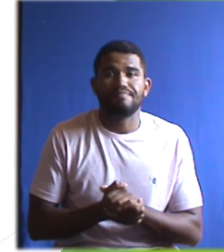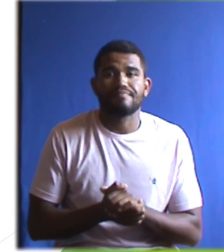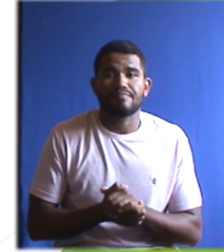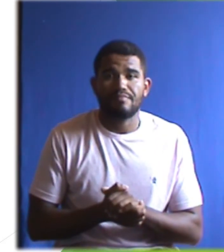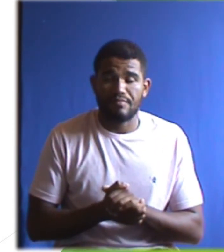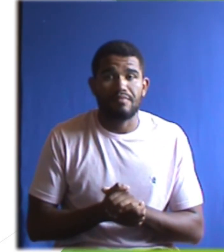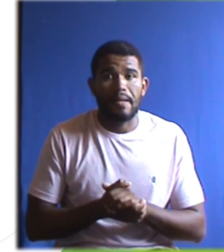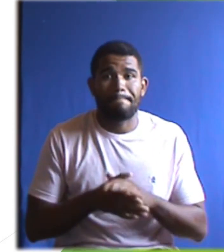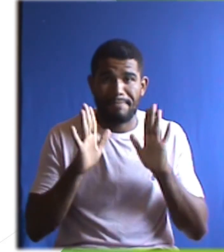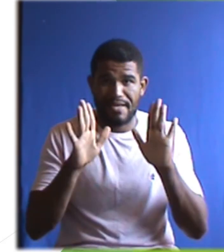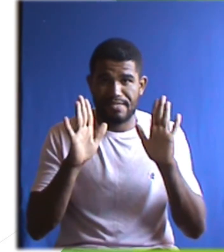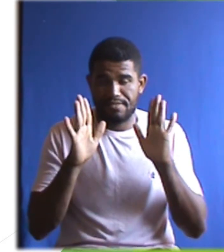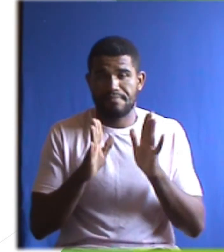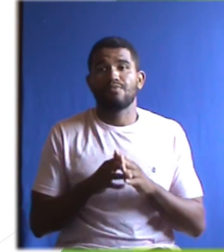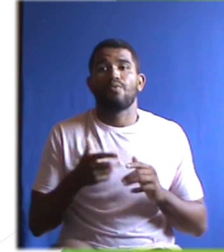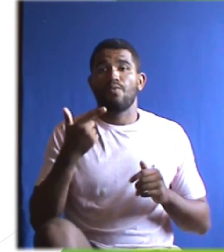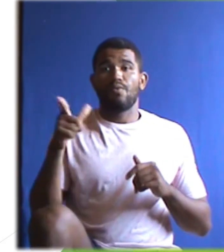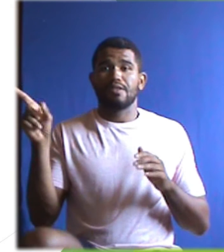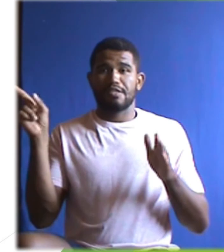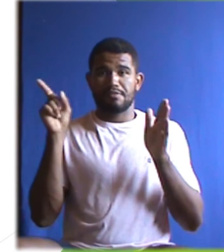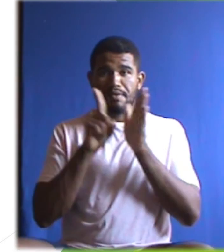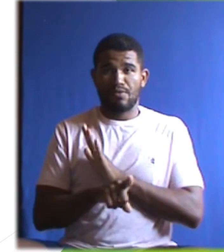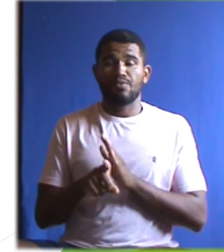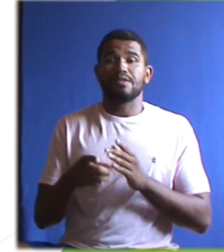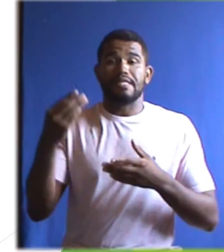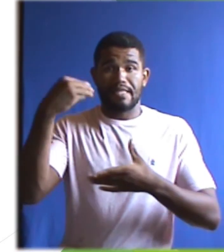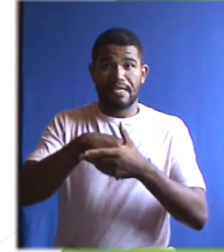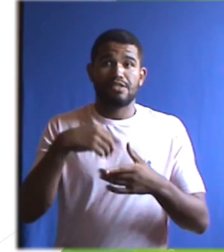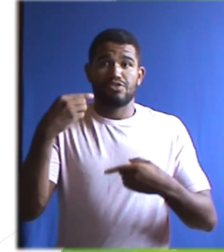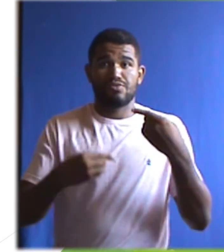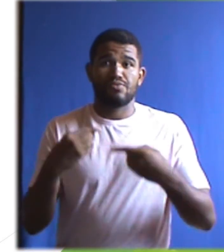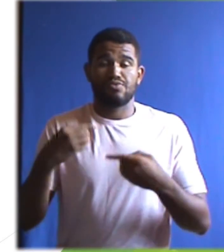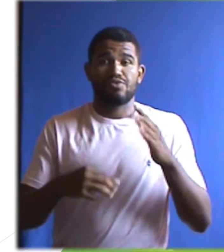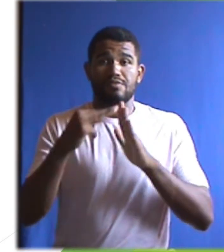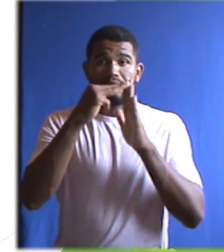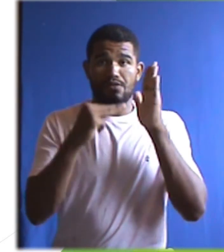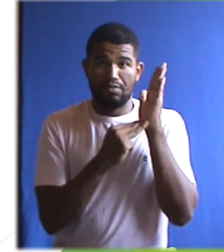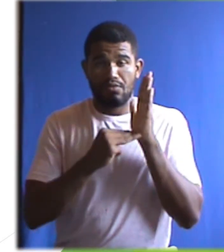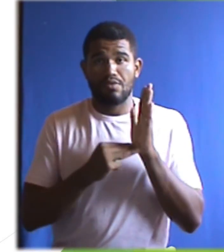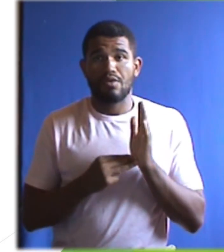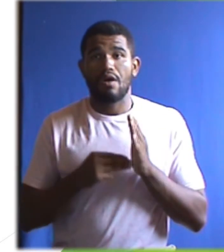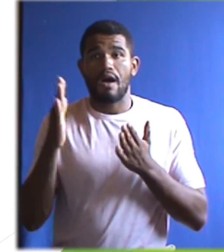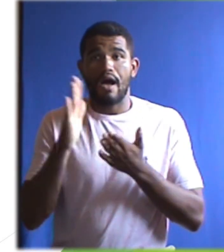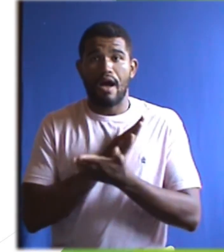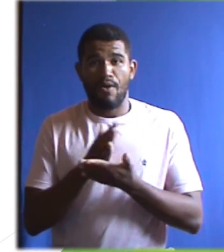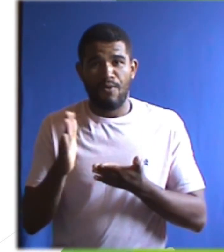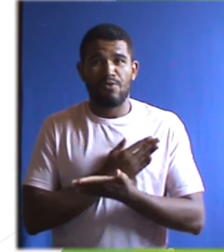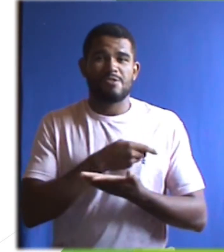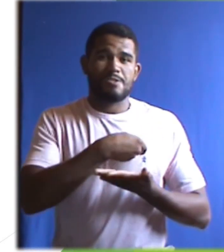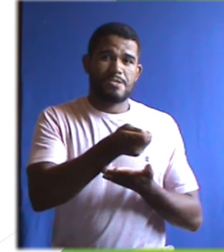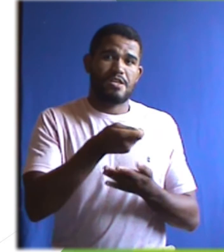Gente, por um outro lado também, há dentro das discussões